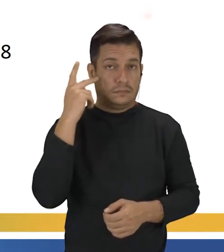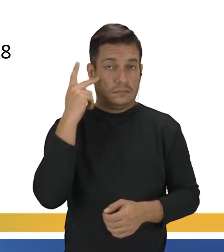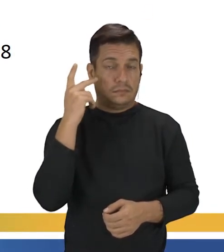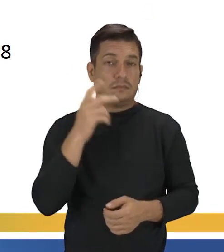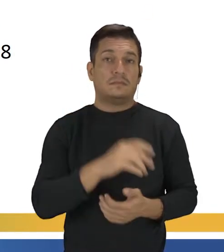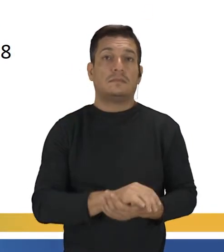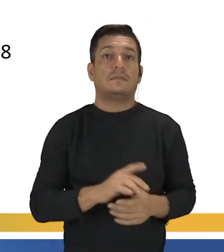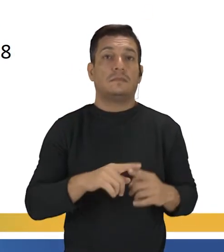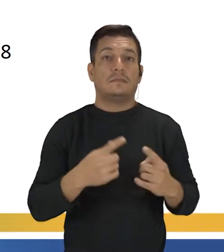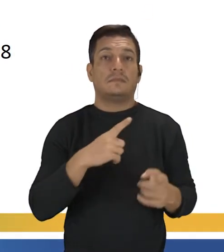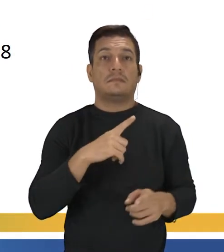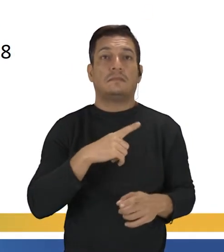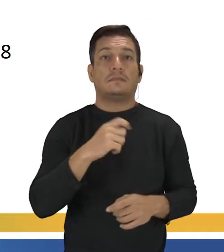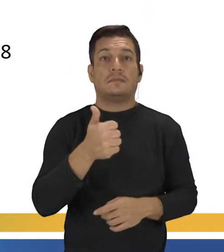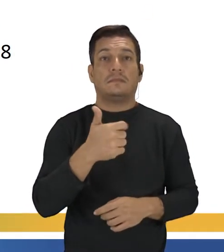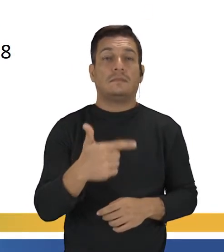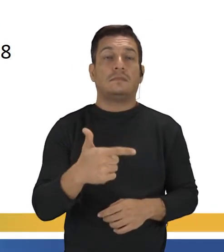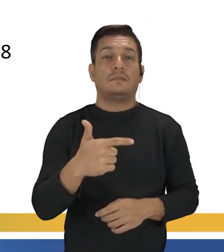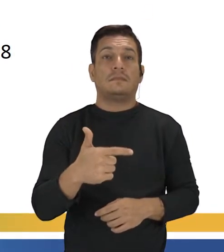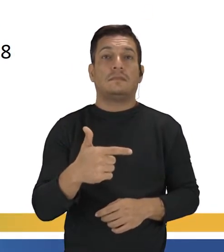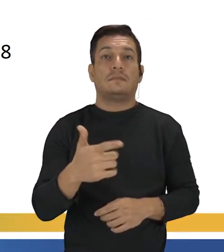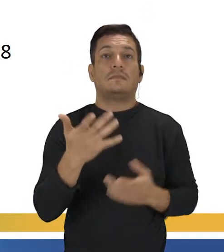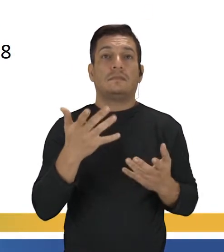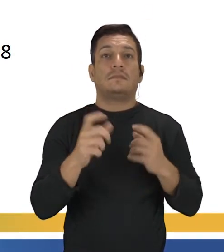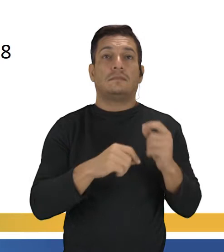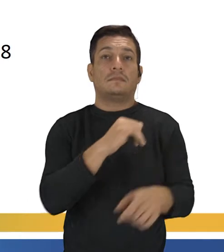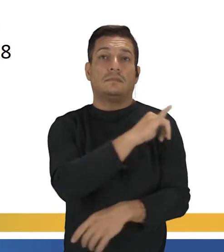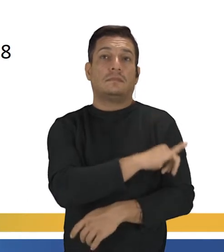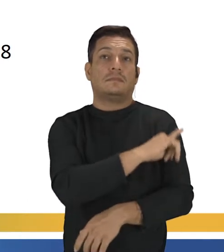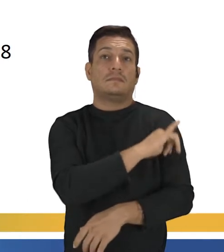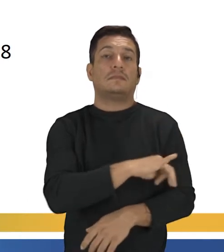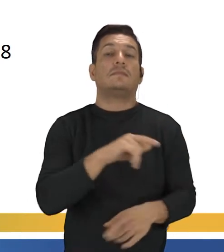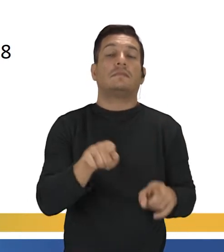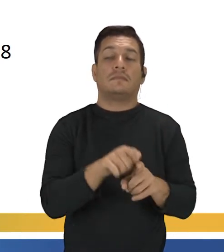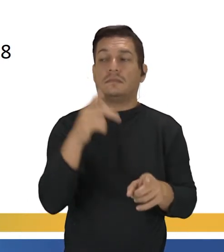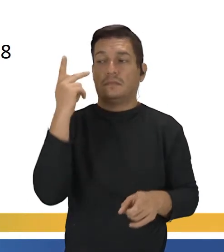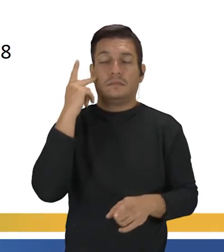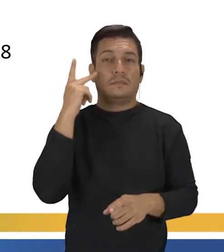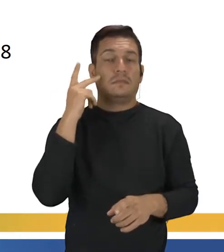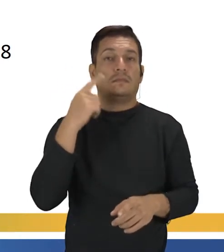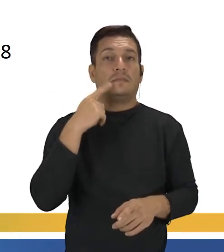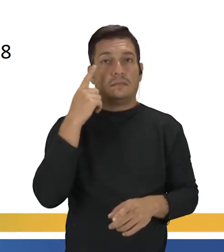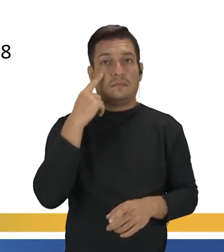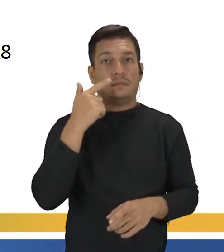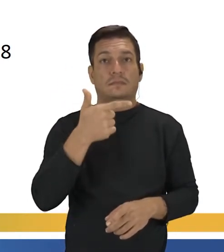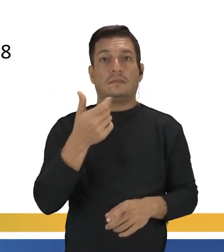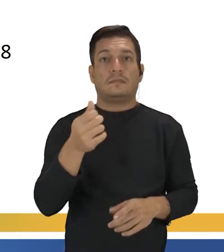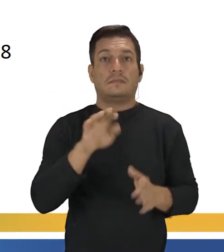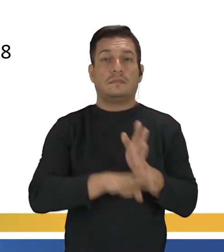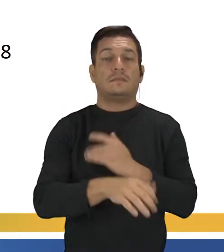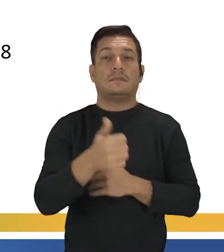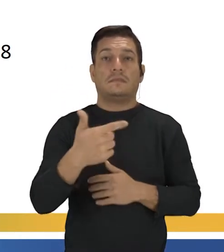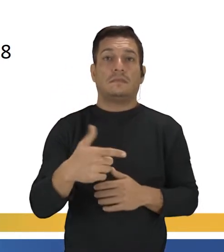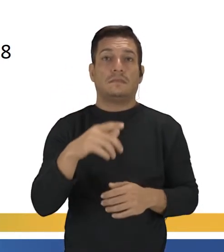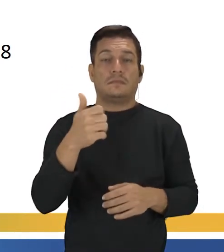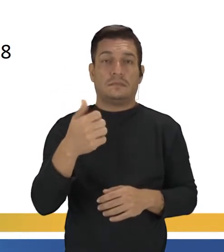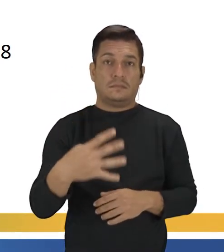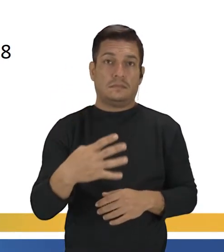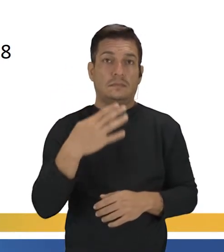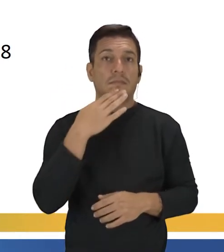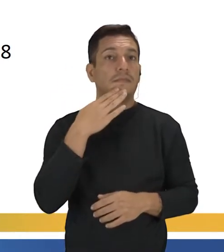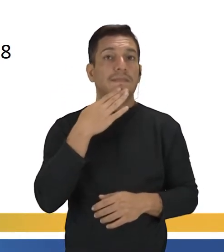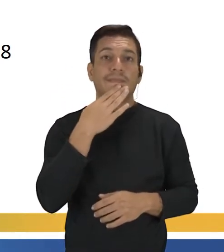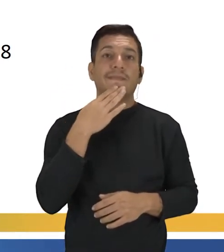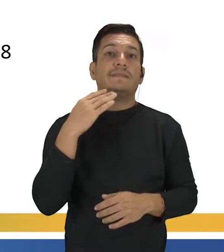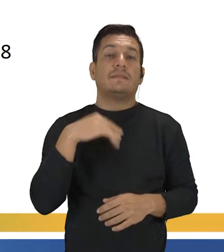Paulo. Mas eu tenho 12 que optaram pelo Rio de Janeiro e São Paulo. Então, eu vou pegar 26 menos 12, 14. Funcionários que